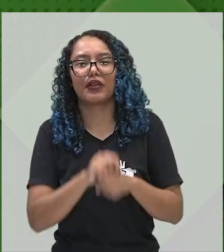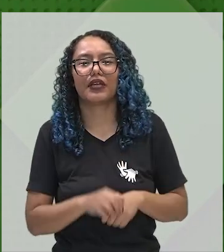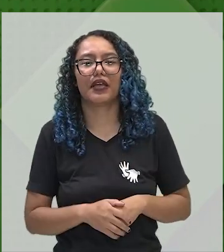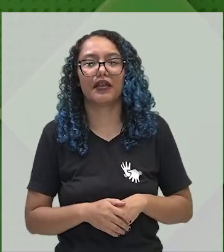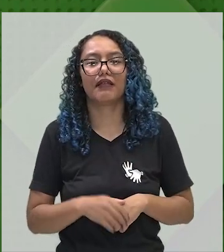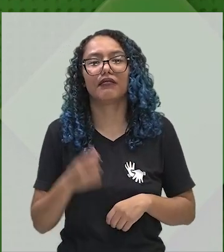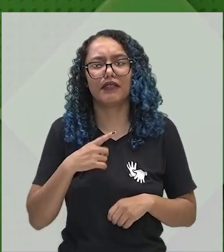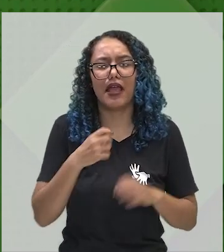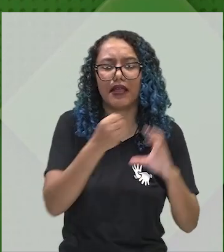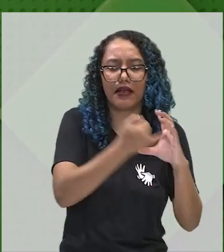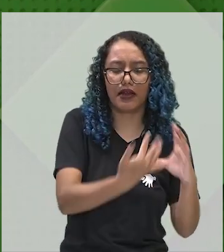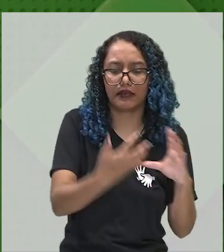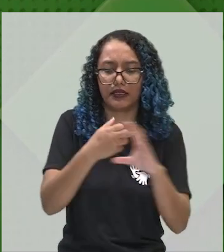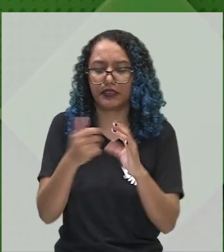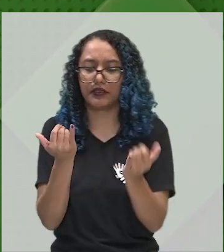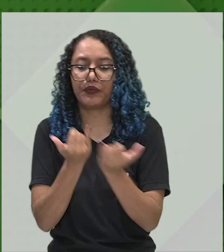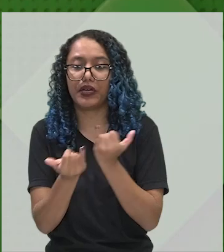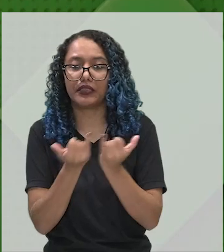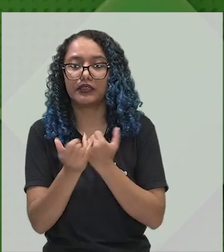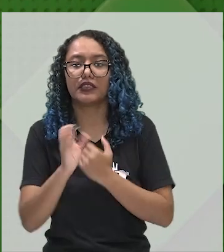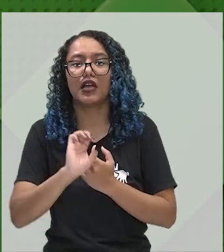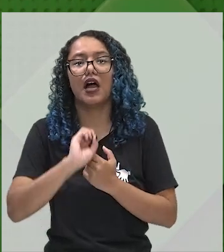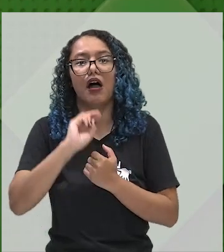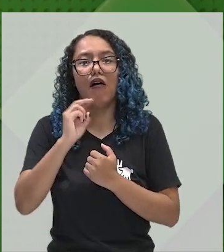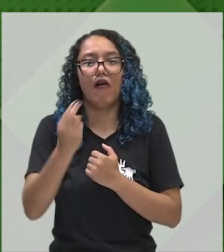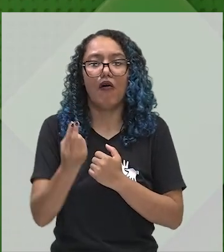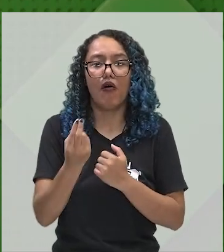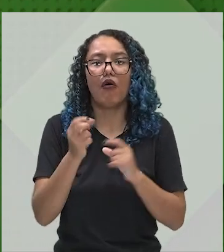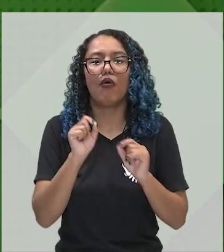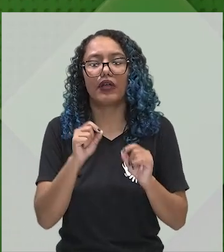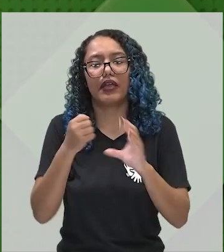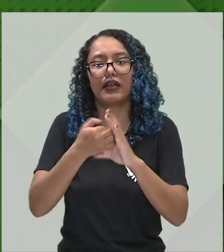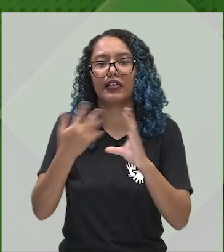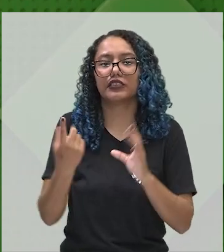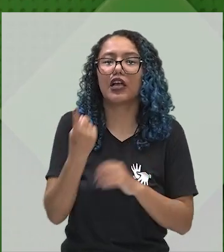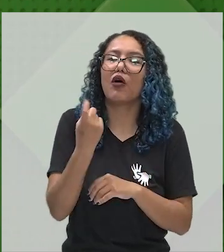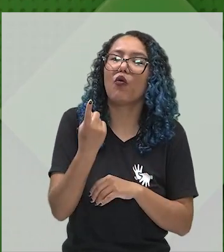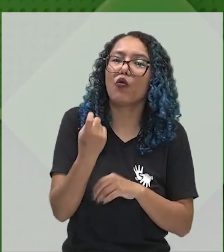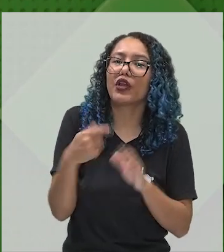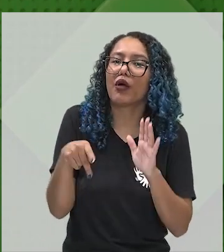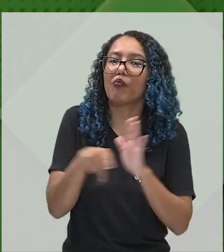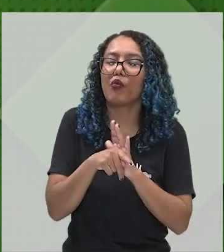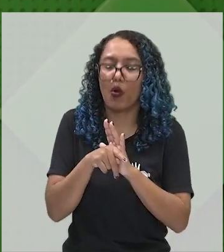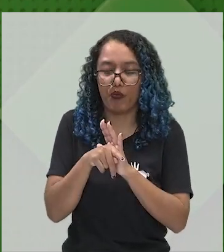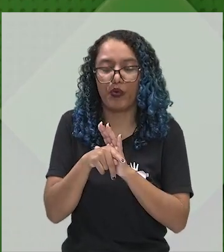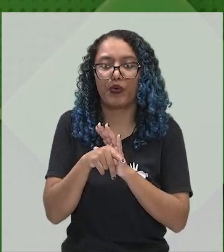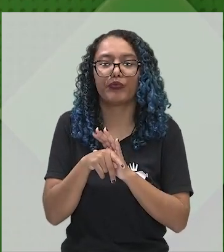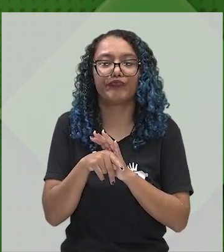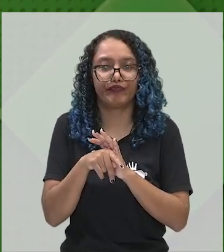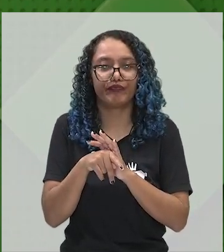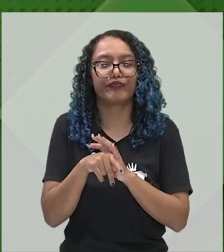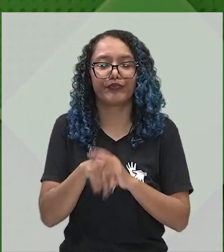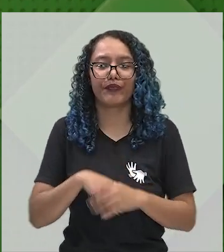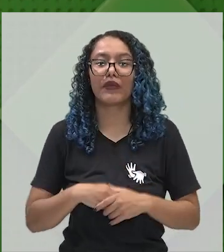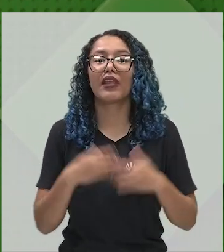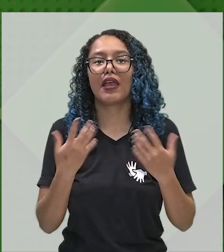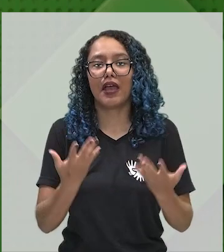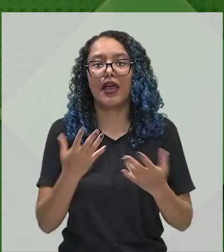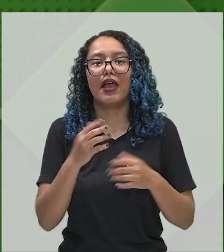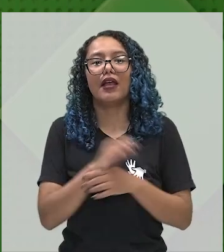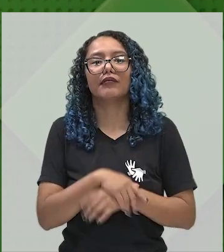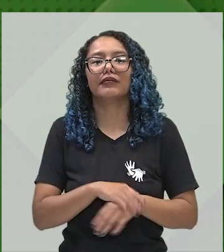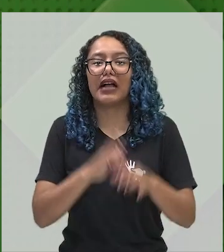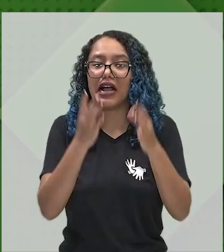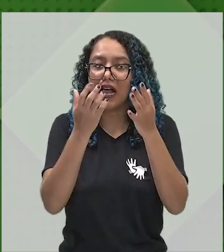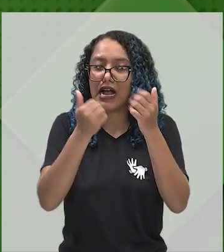com a outra espécie ou se aquelas características são únicas, dessa espécie. Então, são observações que a gente deve